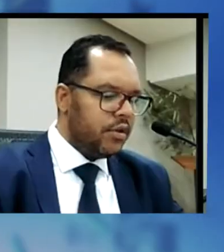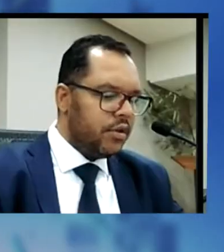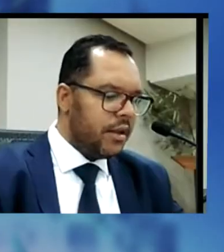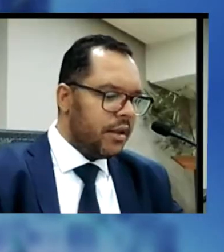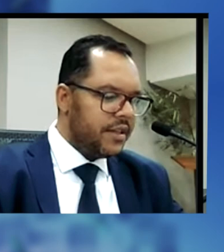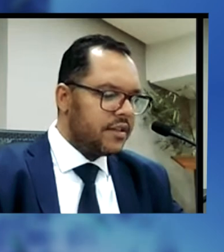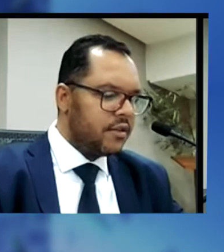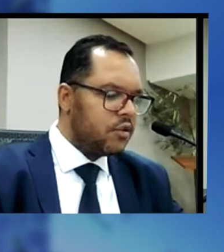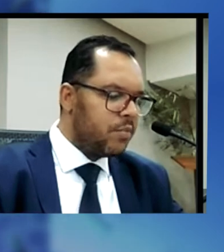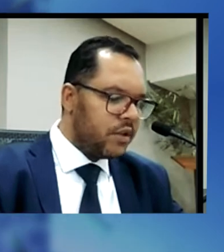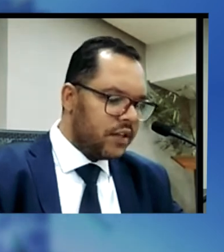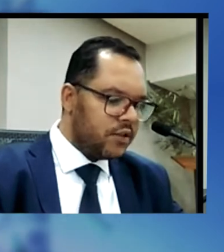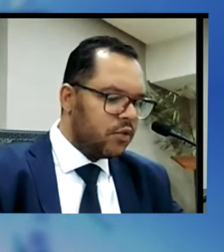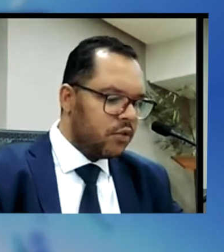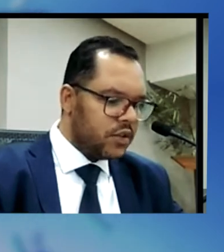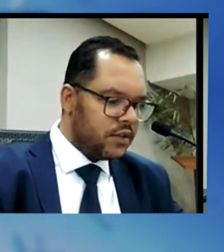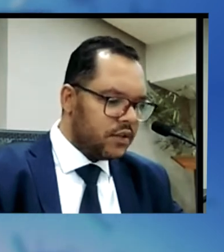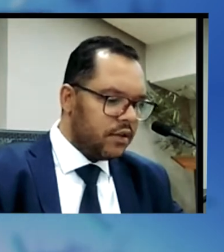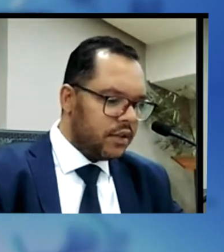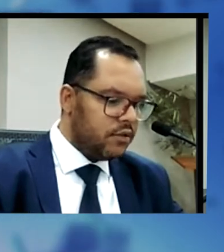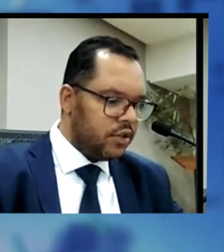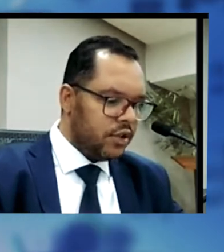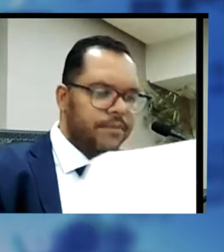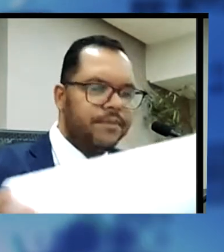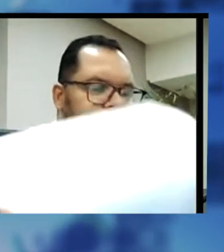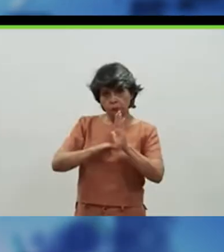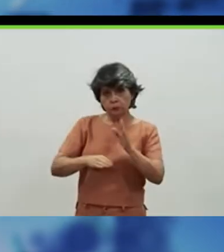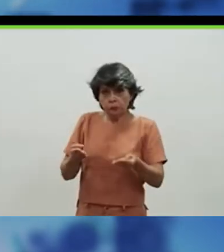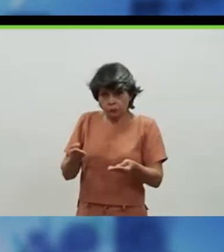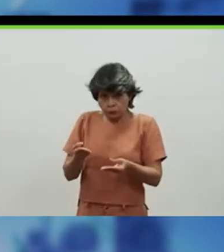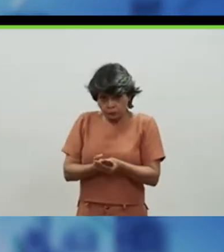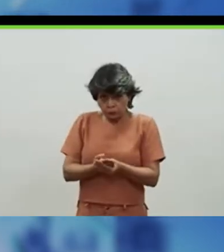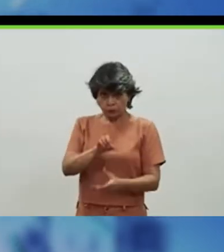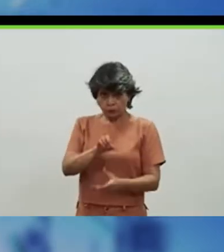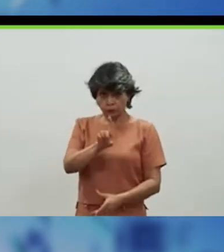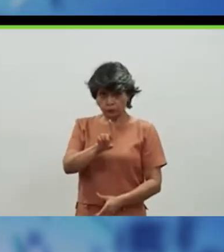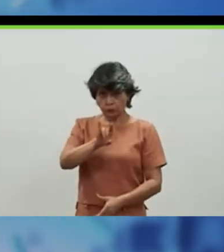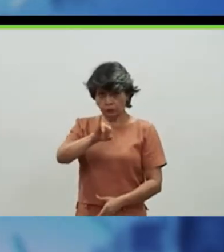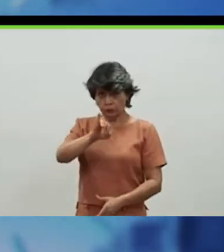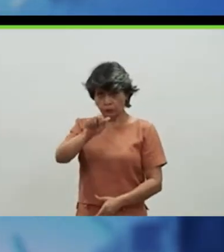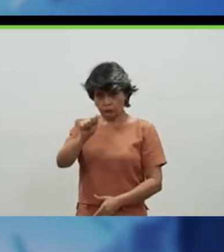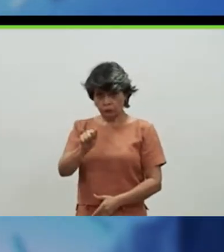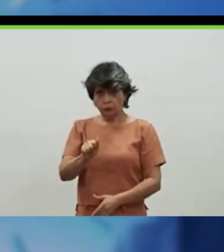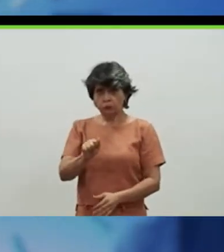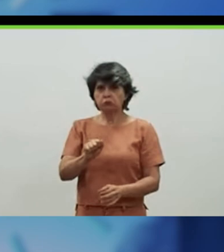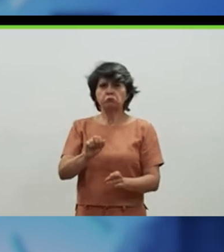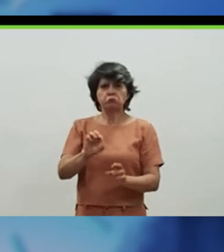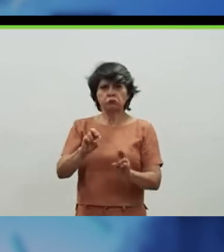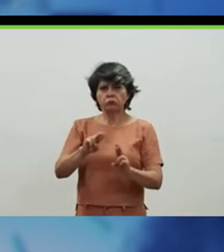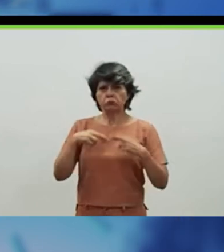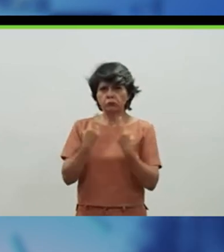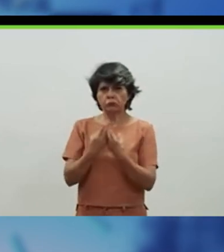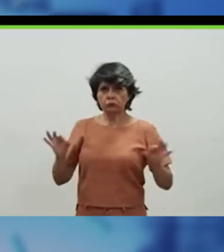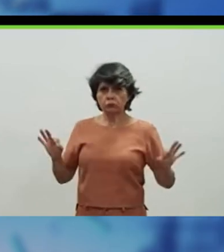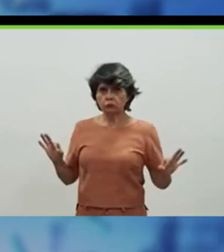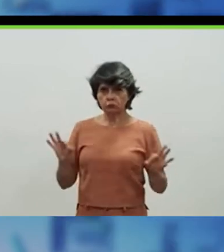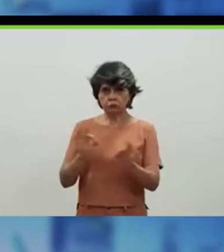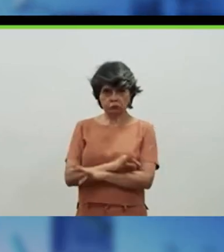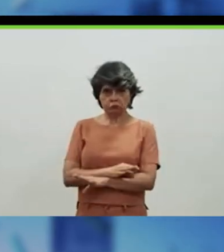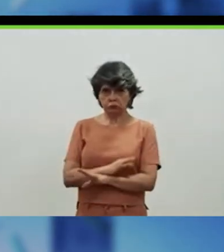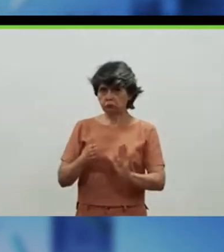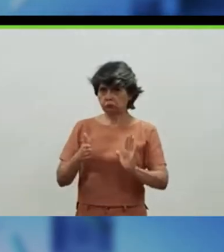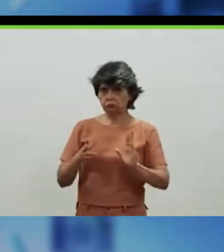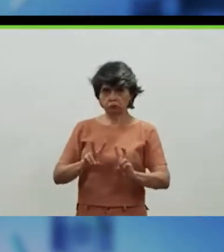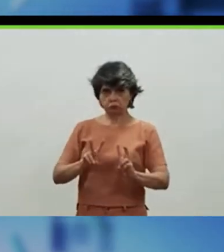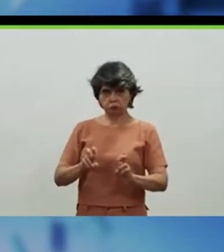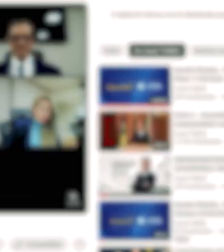Os anúncios foram feitos pelo secretário de plenário, Leon Silva, enquanto que a intérprete, Vanusa Oliveira, fez a tradução para a linguagem